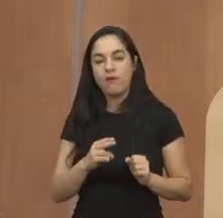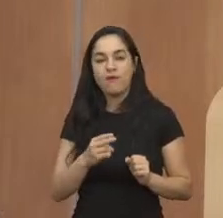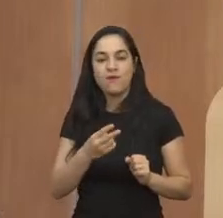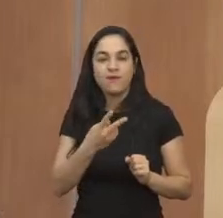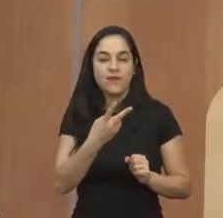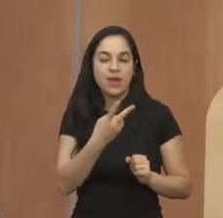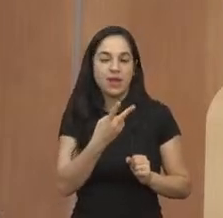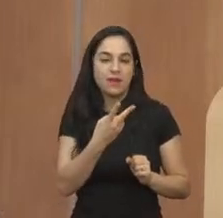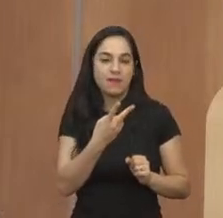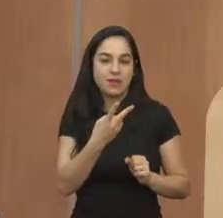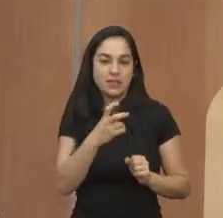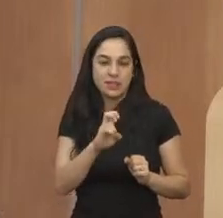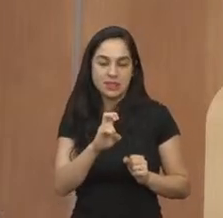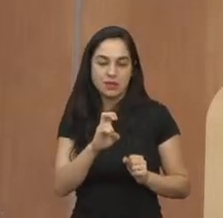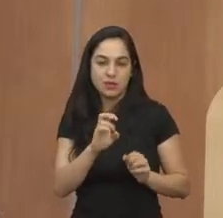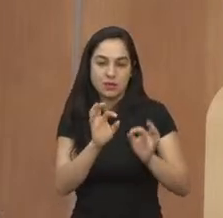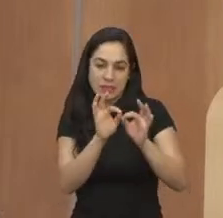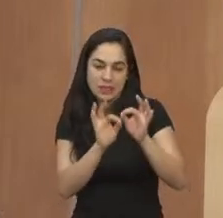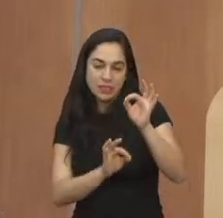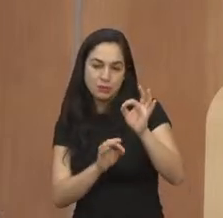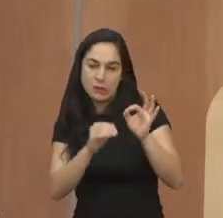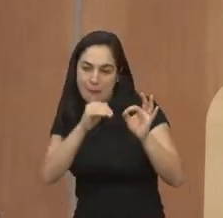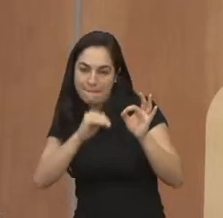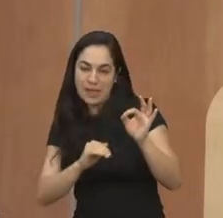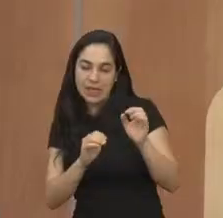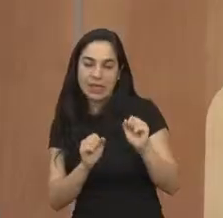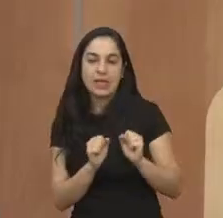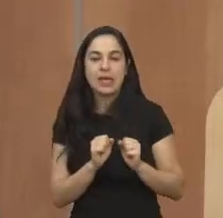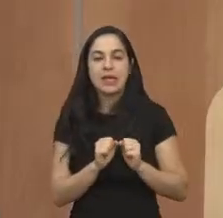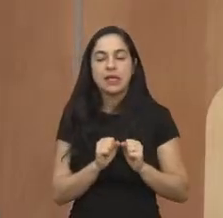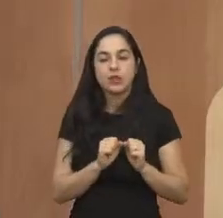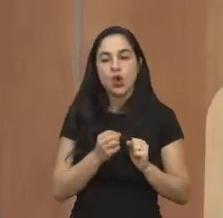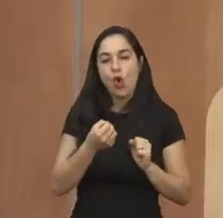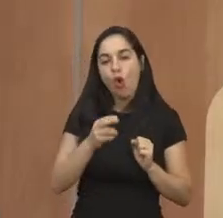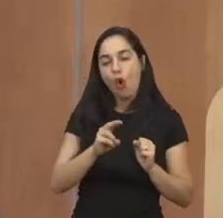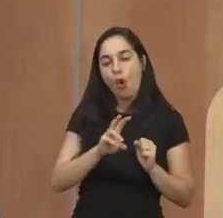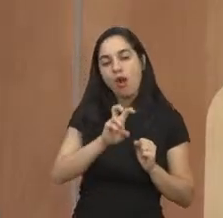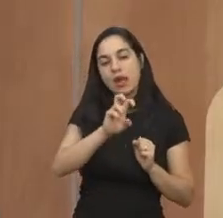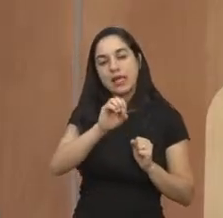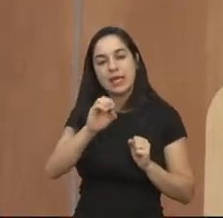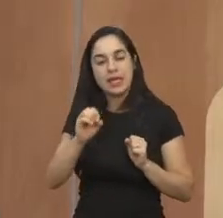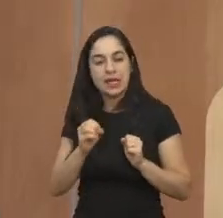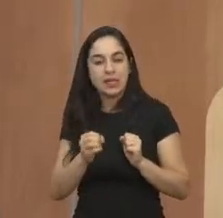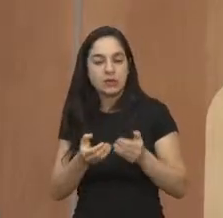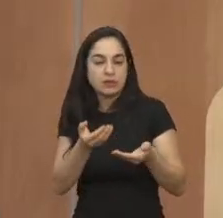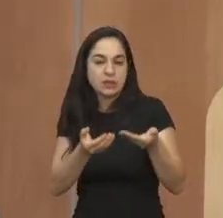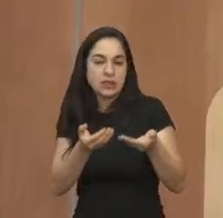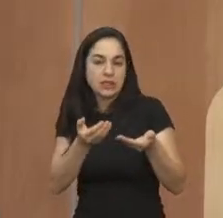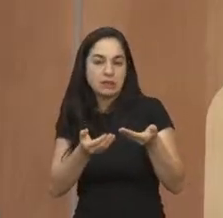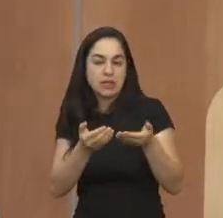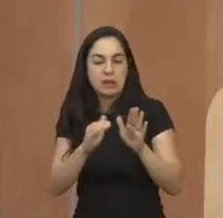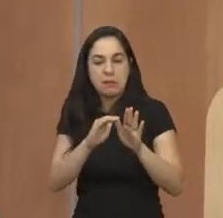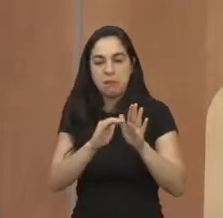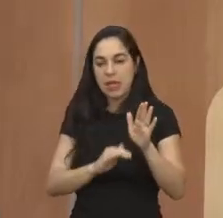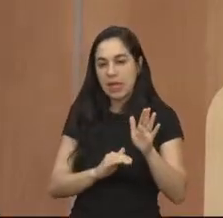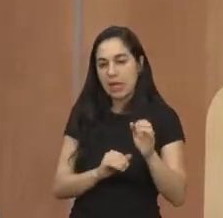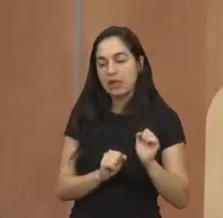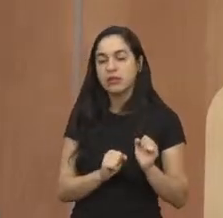que geralmente o pessoal não faz, porque muita gente não conhece essa parte da lei, porque é uma lei muito recente, é uma lei muito